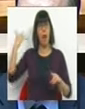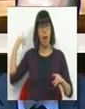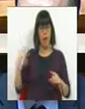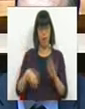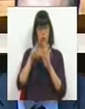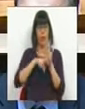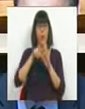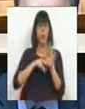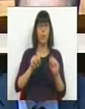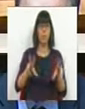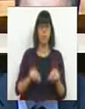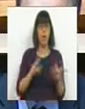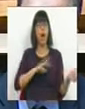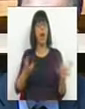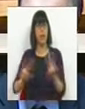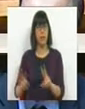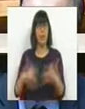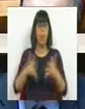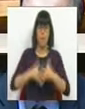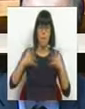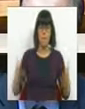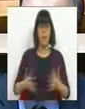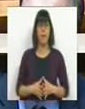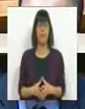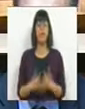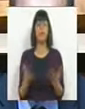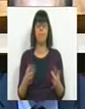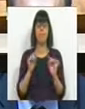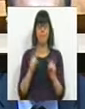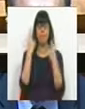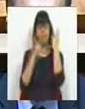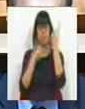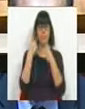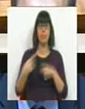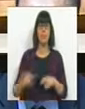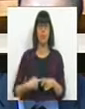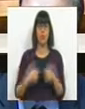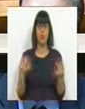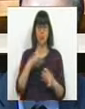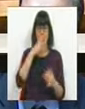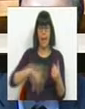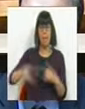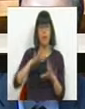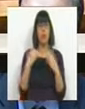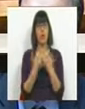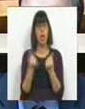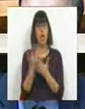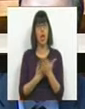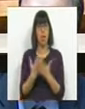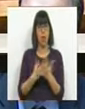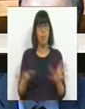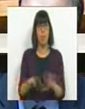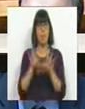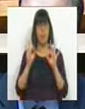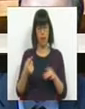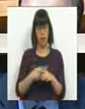de regularização, de alteração ou ampliação. Foram assim ponderados os interesses ambientais, sociais e económicos, bem